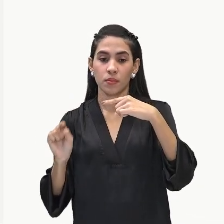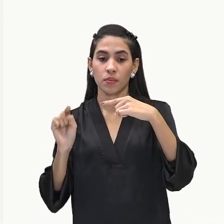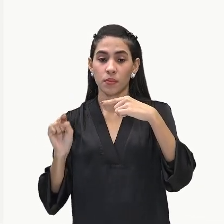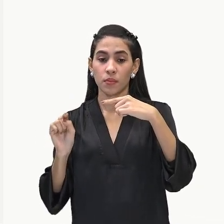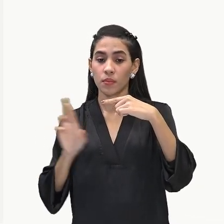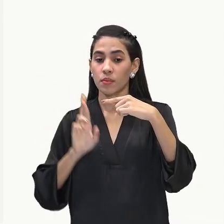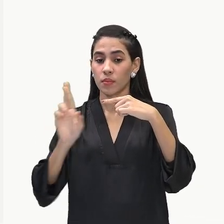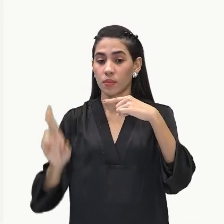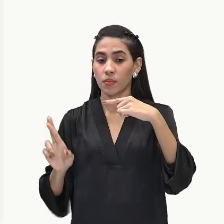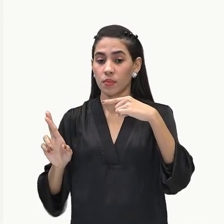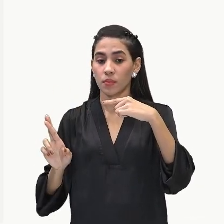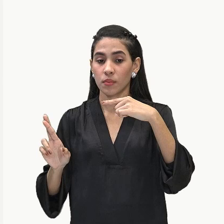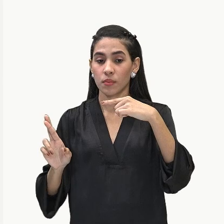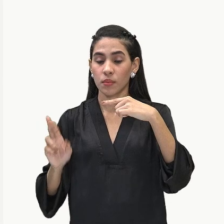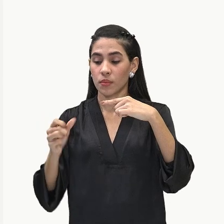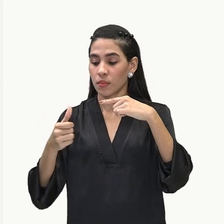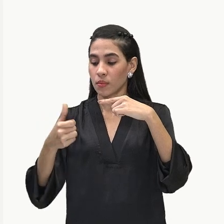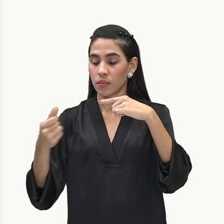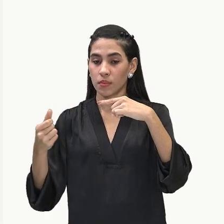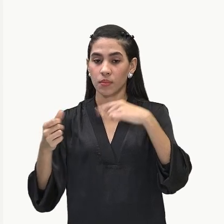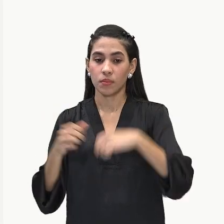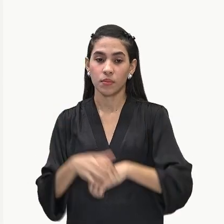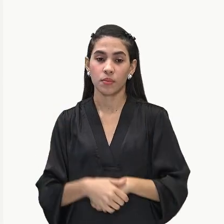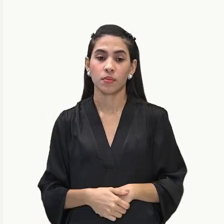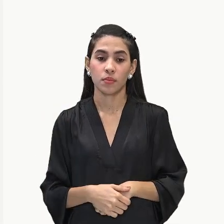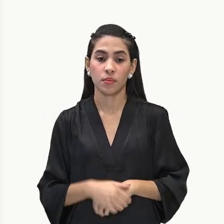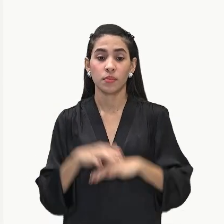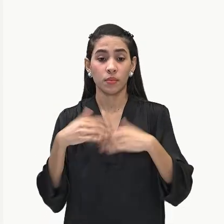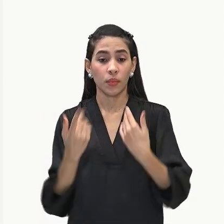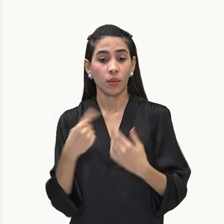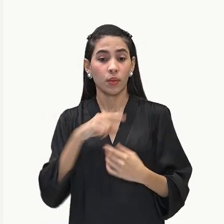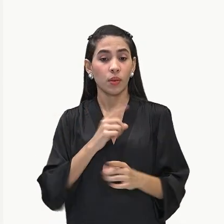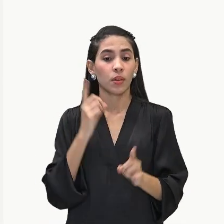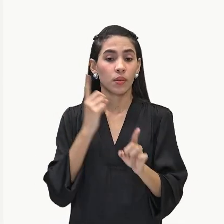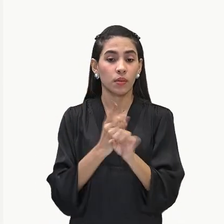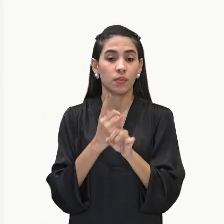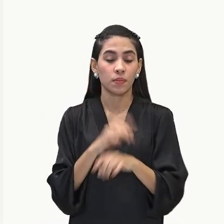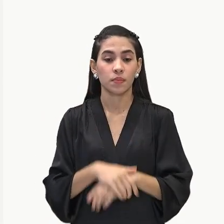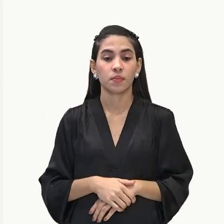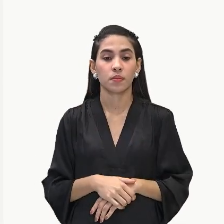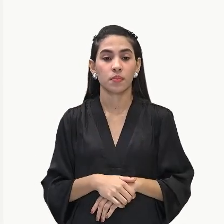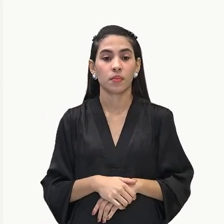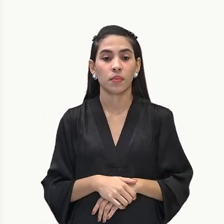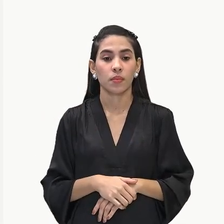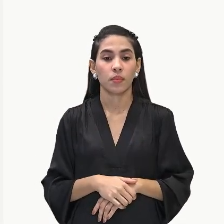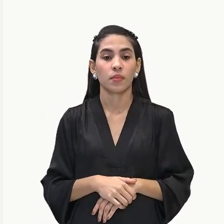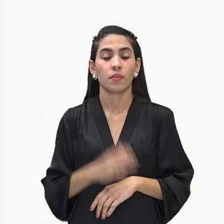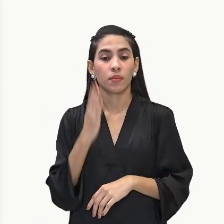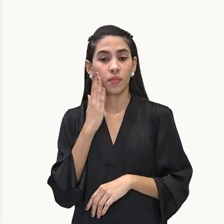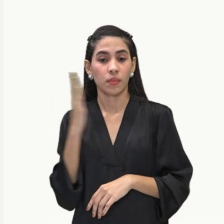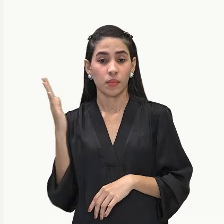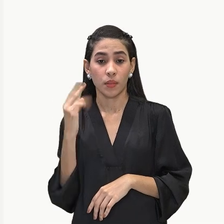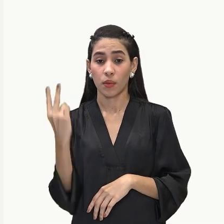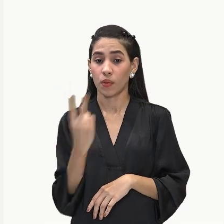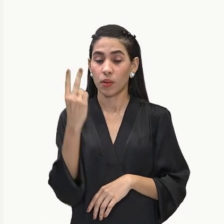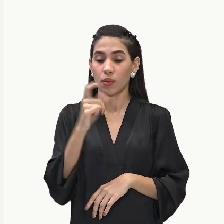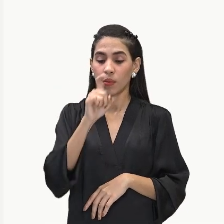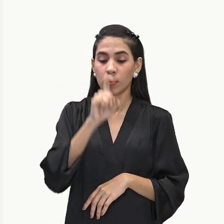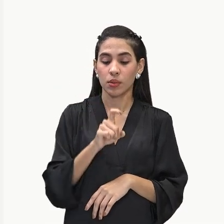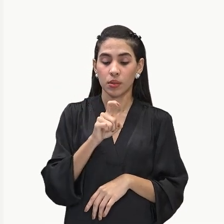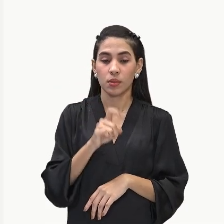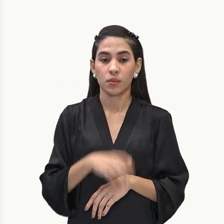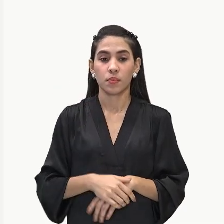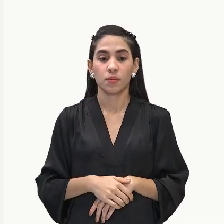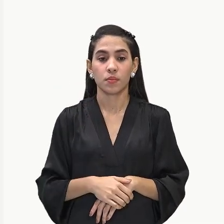vai dar quanto? 16. Então, nós achamos aí que o valor do x